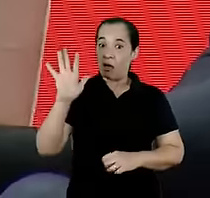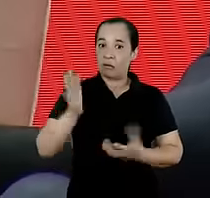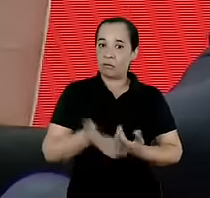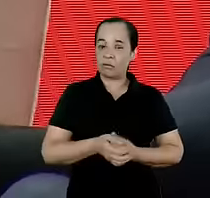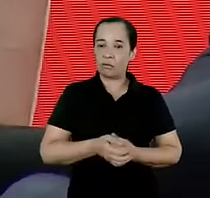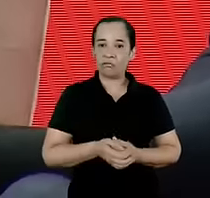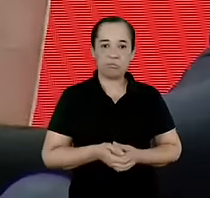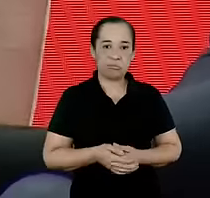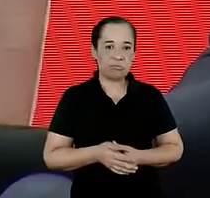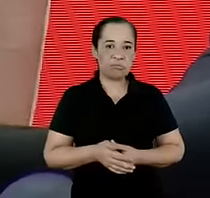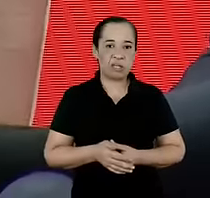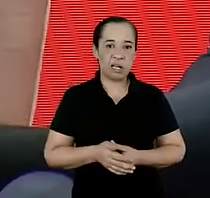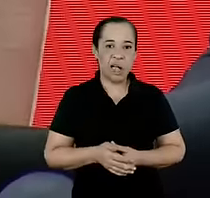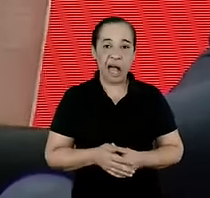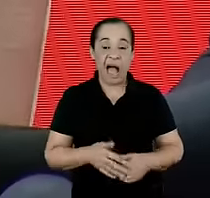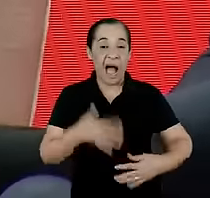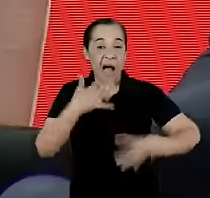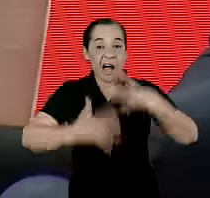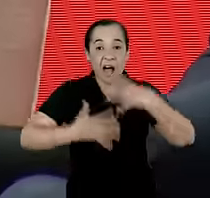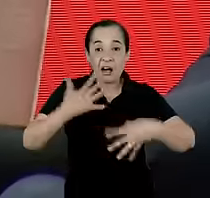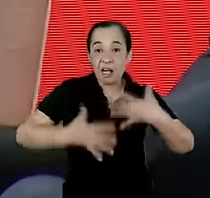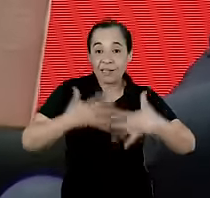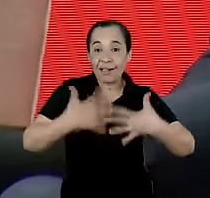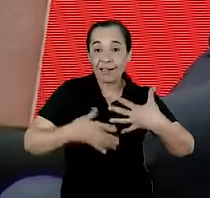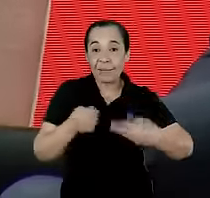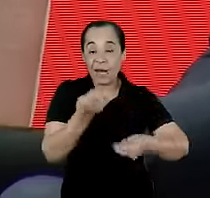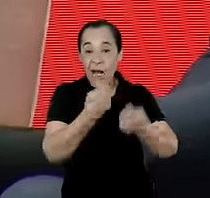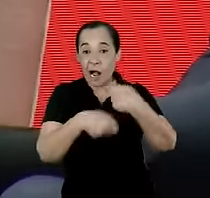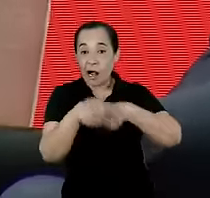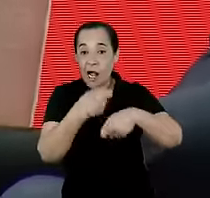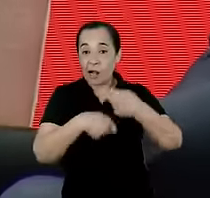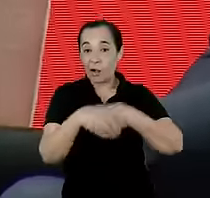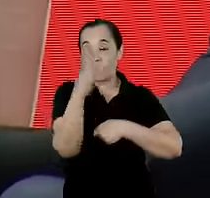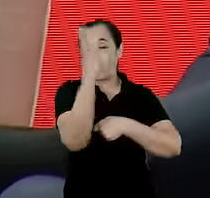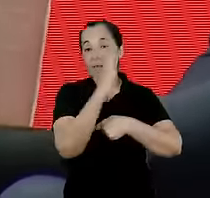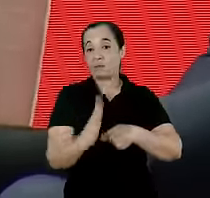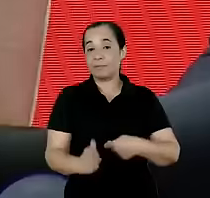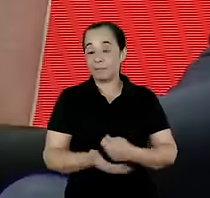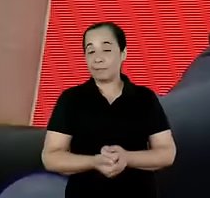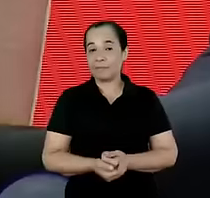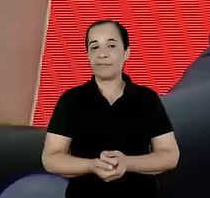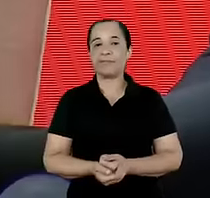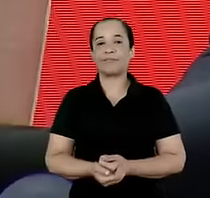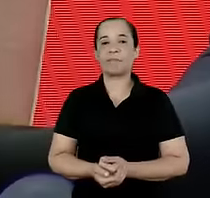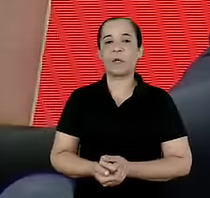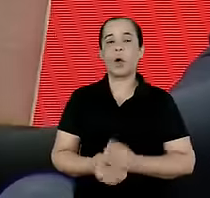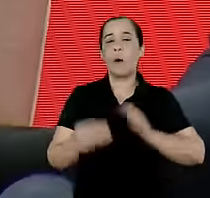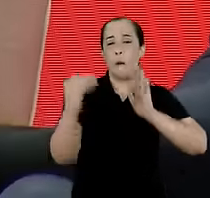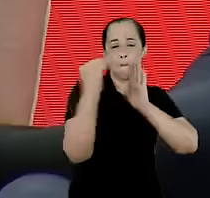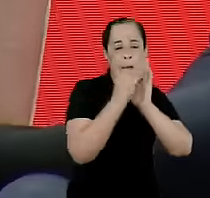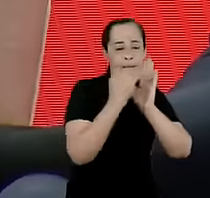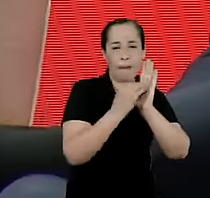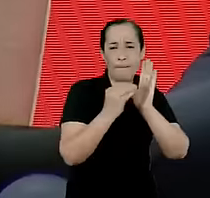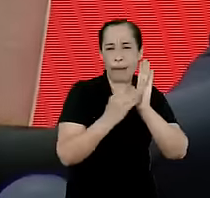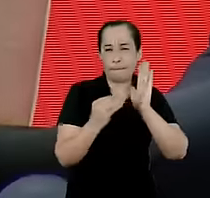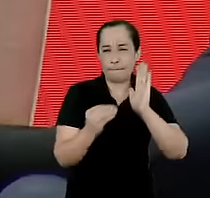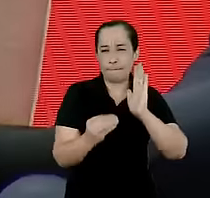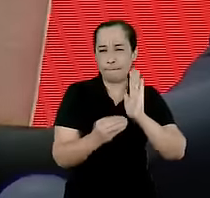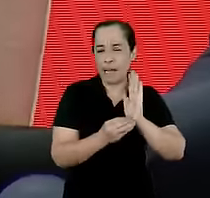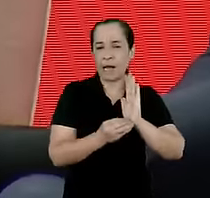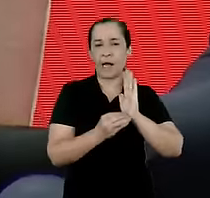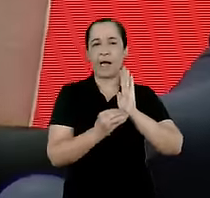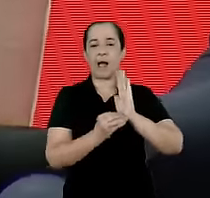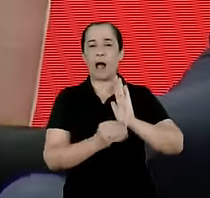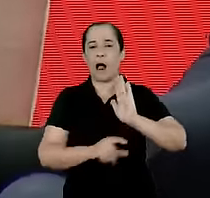distorce o funcionamento da economia como um todo então acho que eh a agenda de reformas como um todo ela tem esse